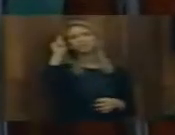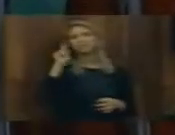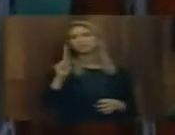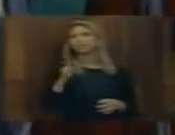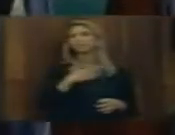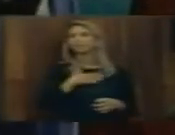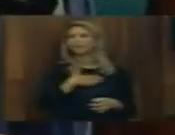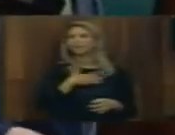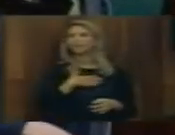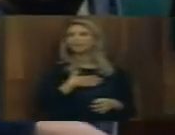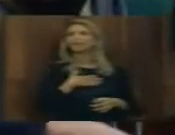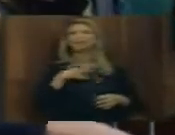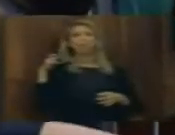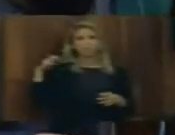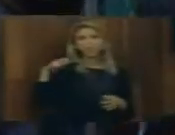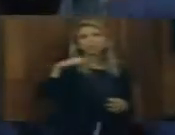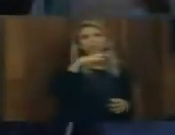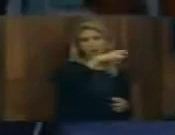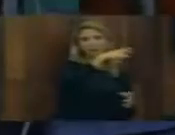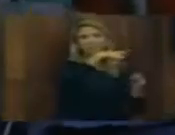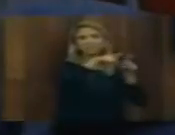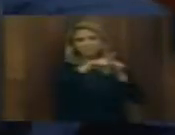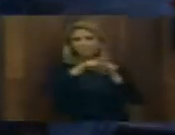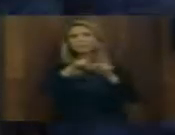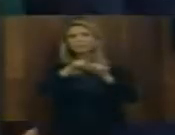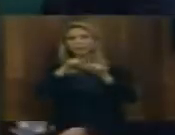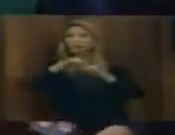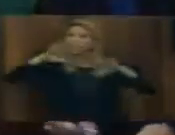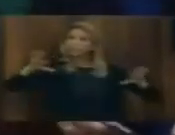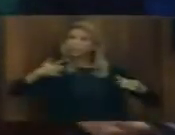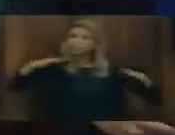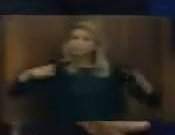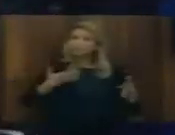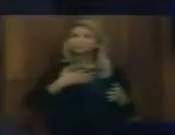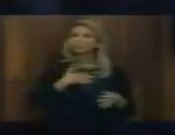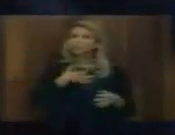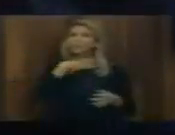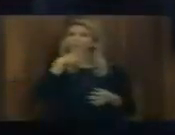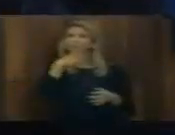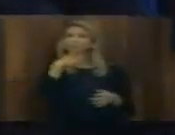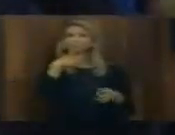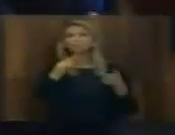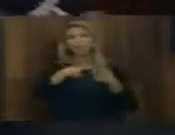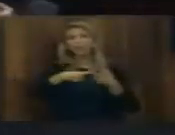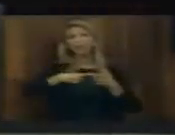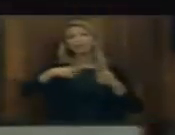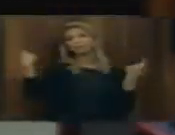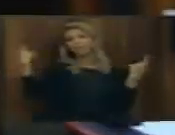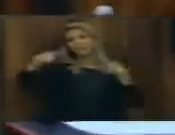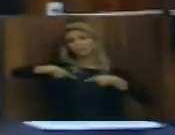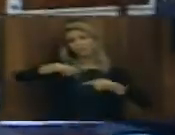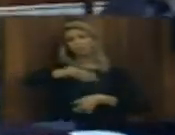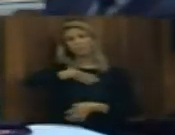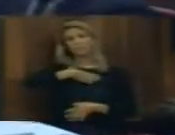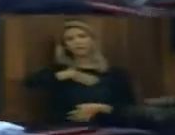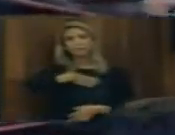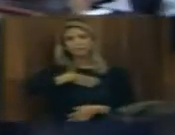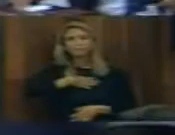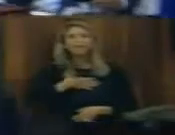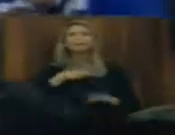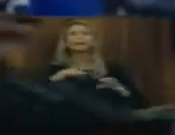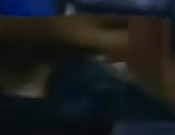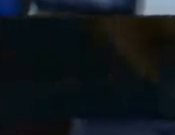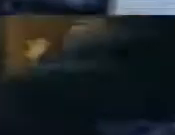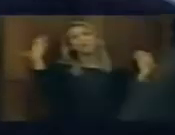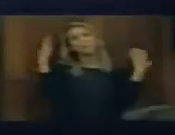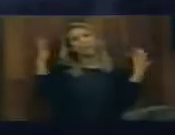fui correr, né, na Corrida da Padroeira. E, assim, foi um desafio para mim. Mas eu quero parabenizar ao